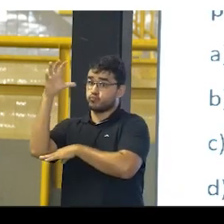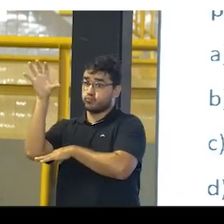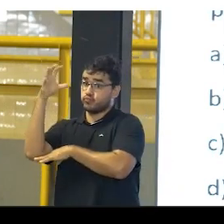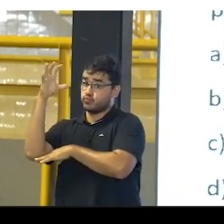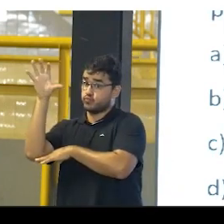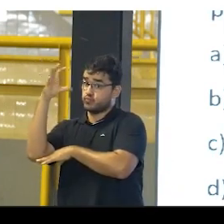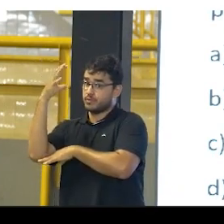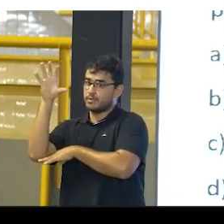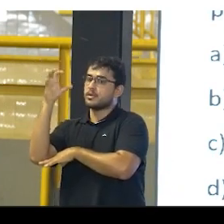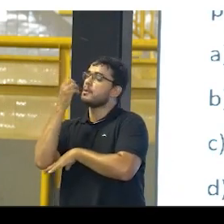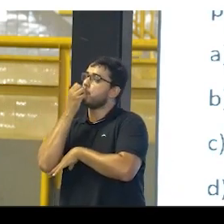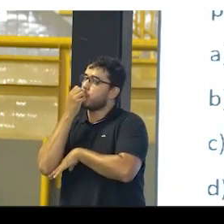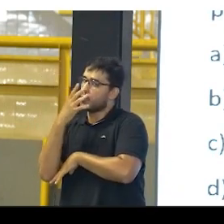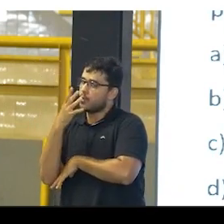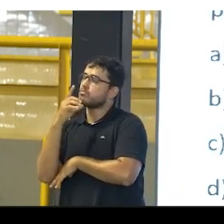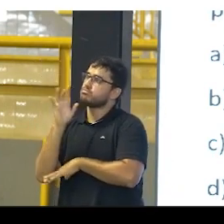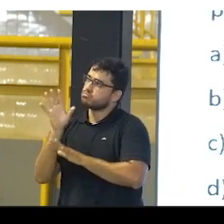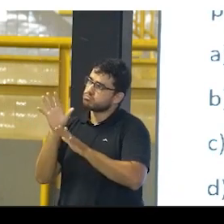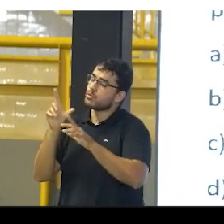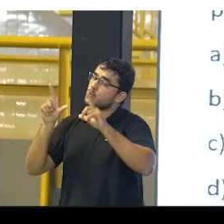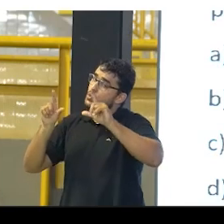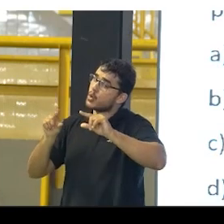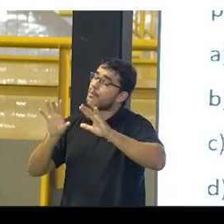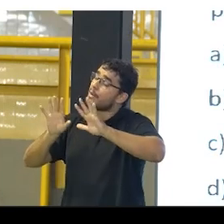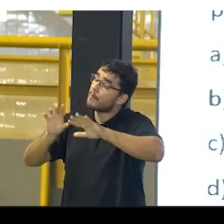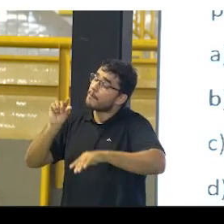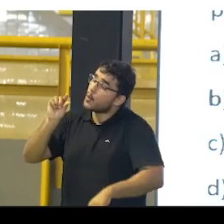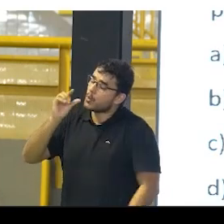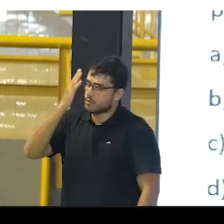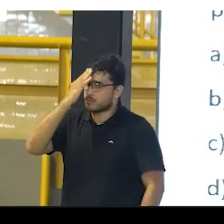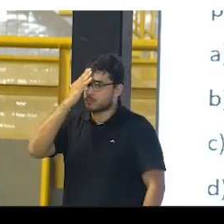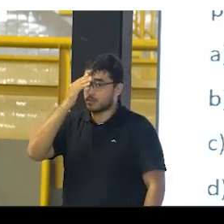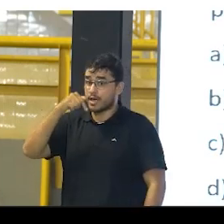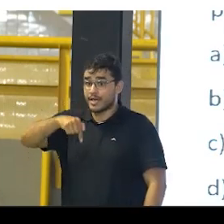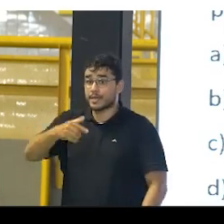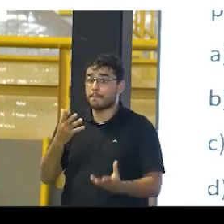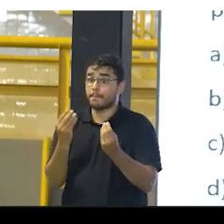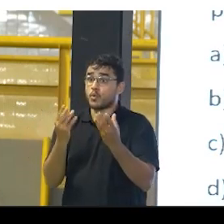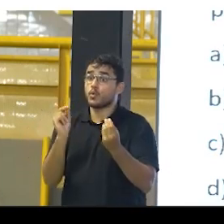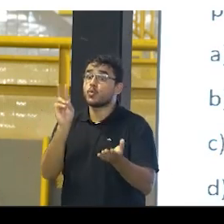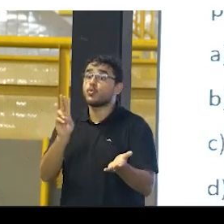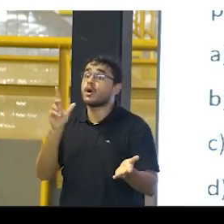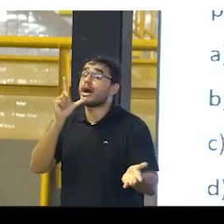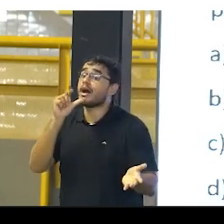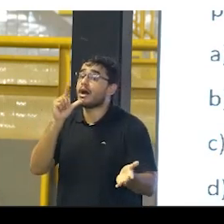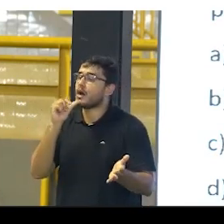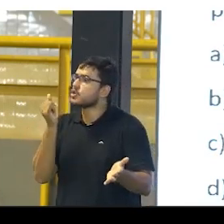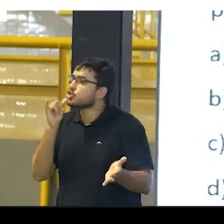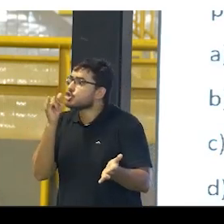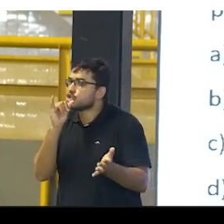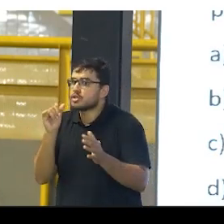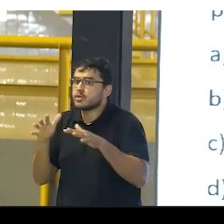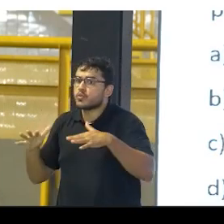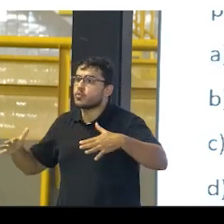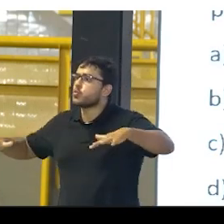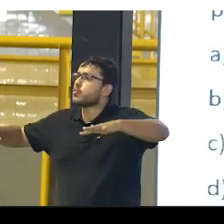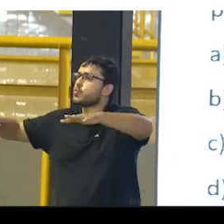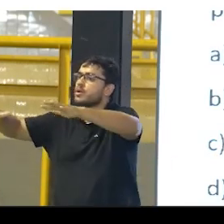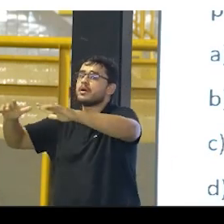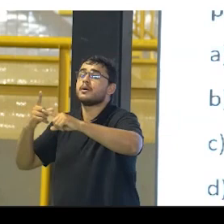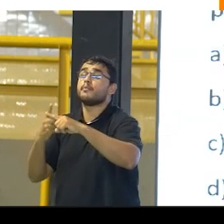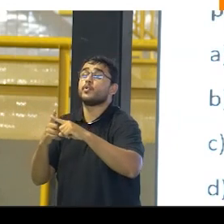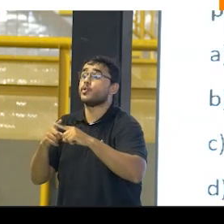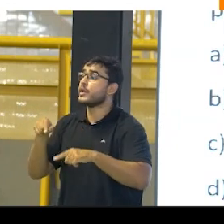tá? Mas a hidroeletricidade, que é a mais usada no Brasil, produz um impacto que é a inundação de áreas de